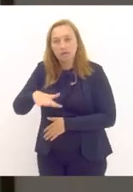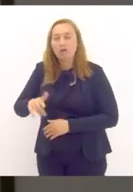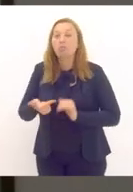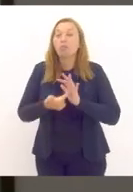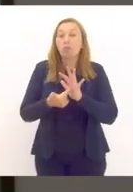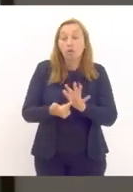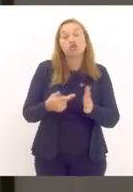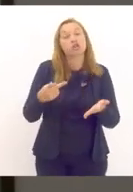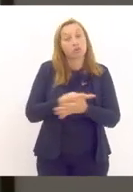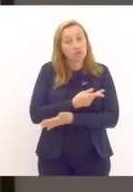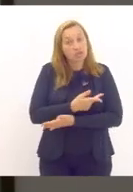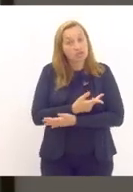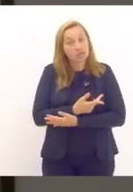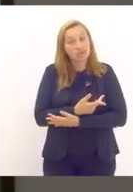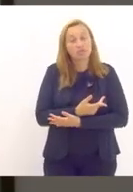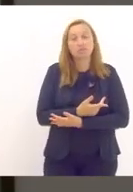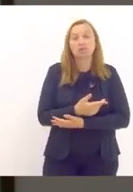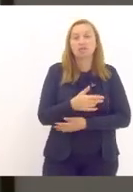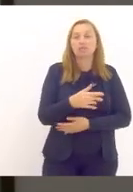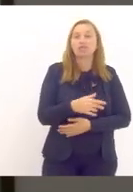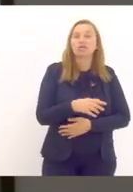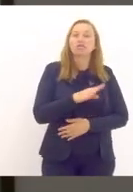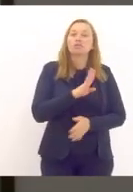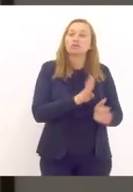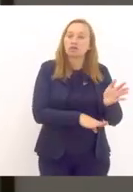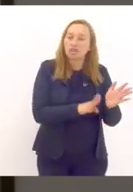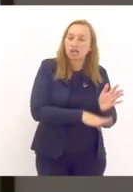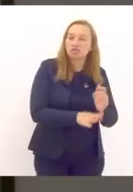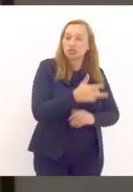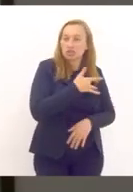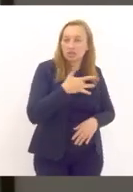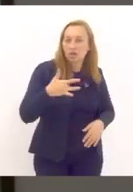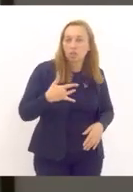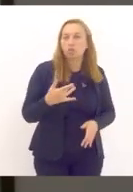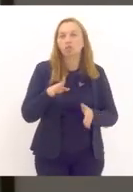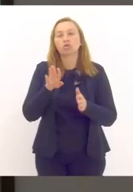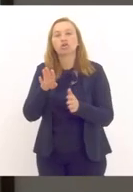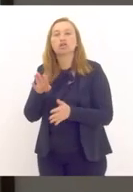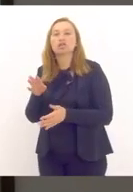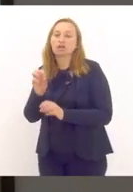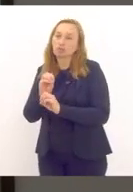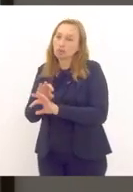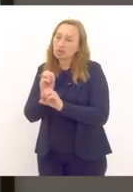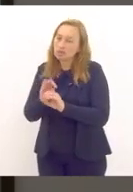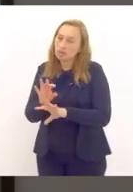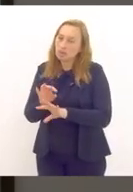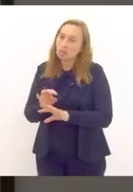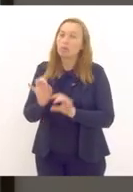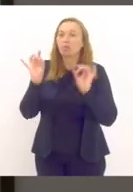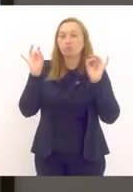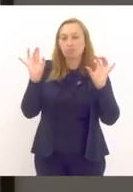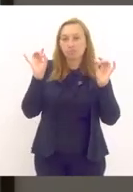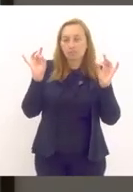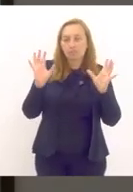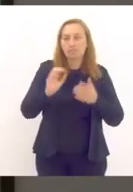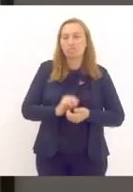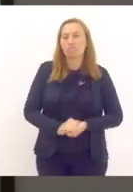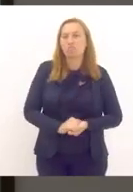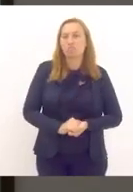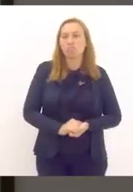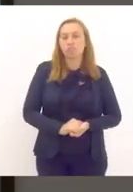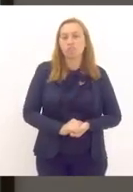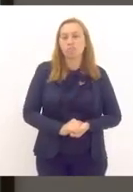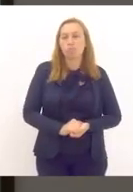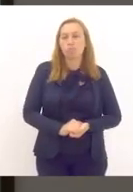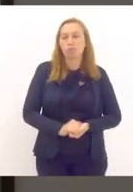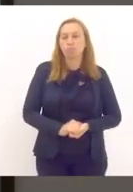que isso tem acontecido. Então, você teve aumento de gasto na saúde, aumento de gasto na educação, em especial